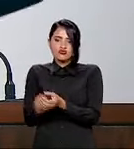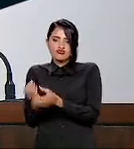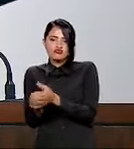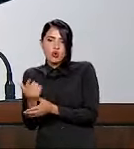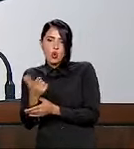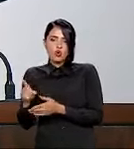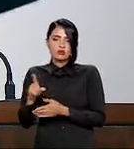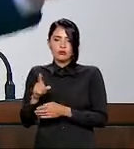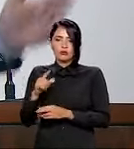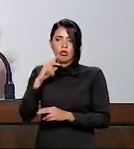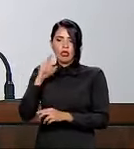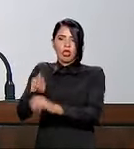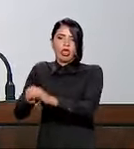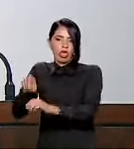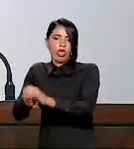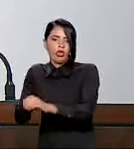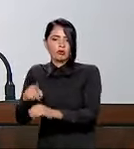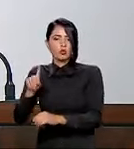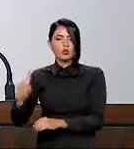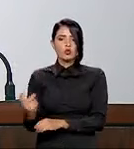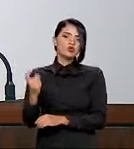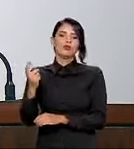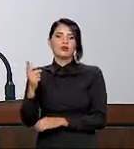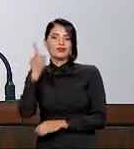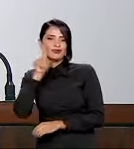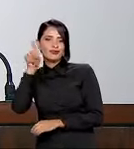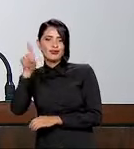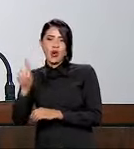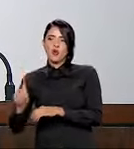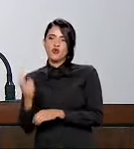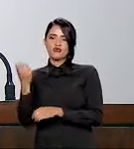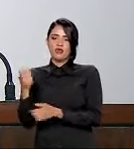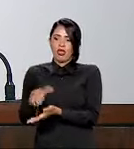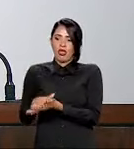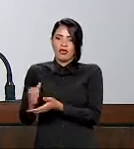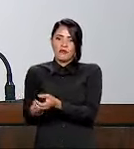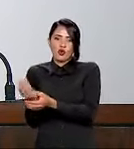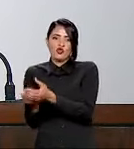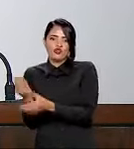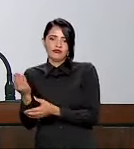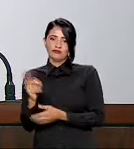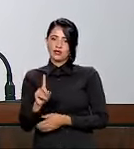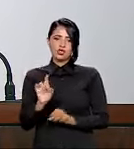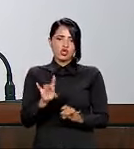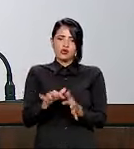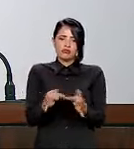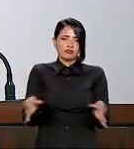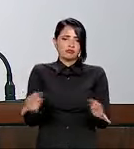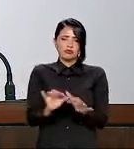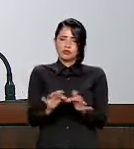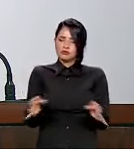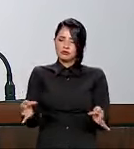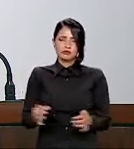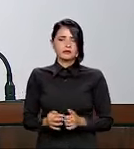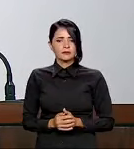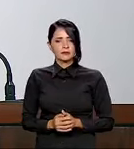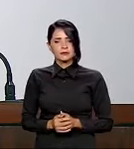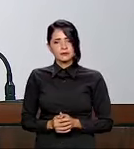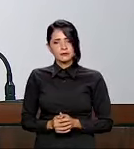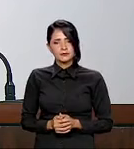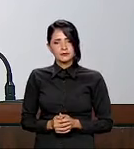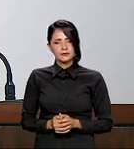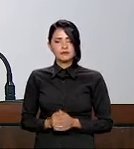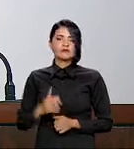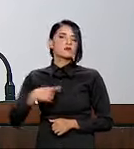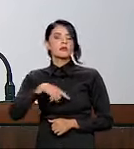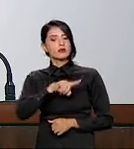refém de uma moeda que só os Estados Unidos têm a máquina. Sabe? Então, é só isso. É simples assim.